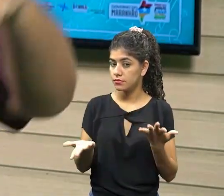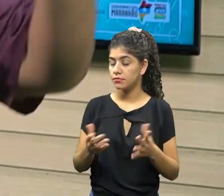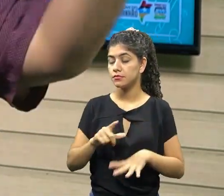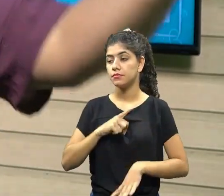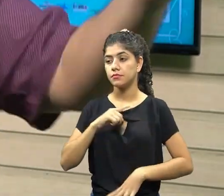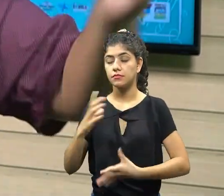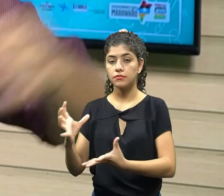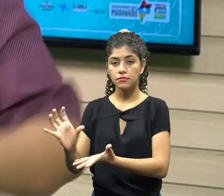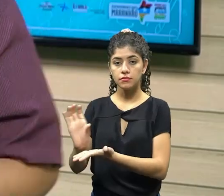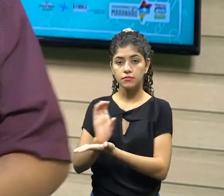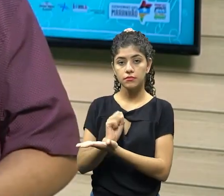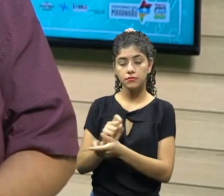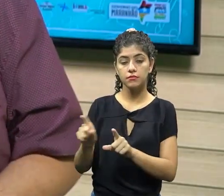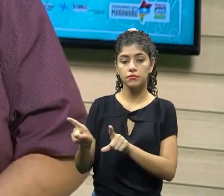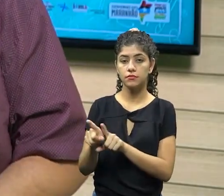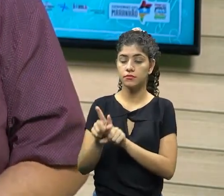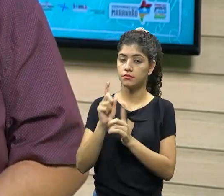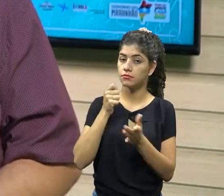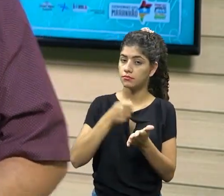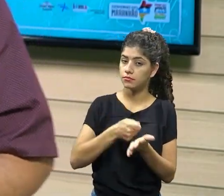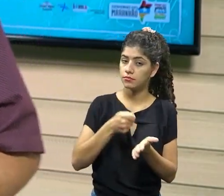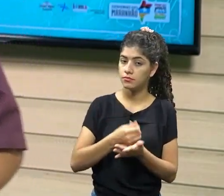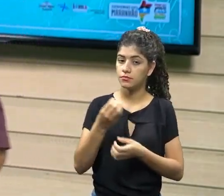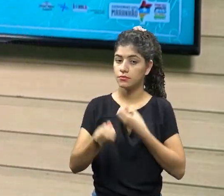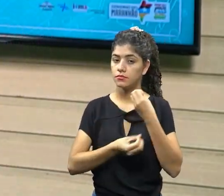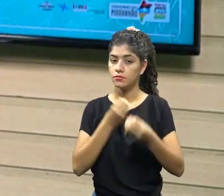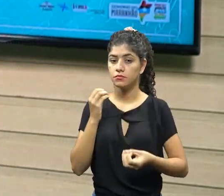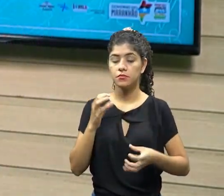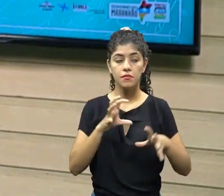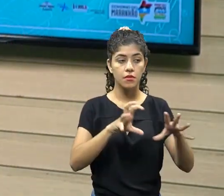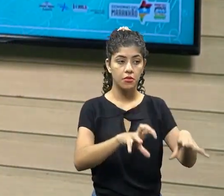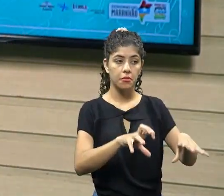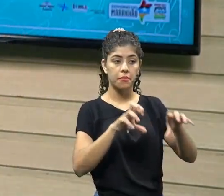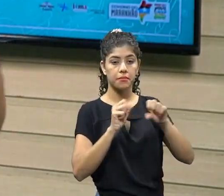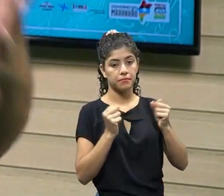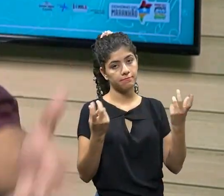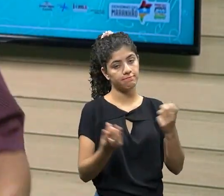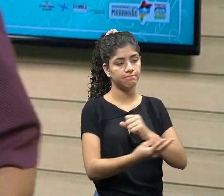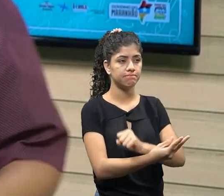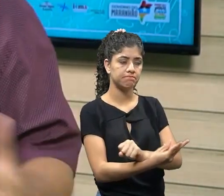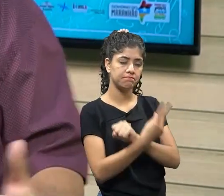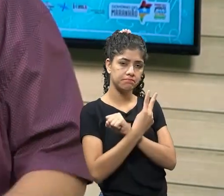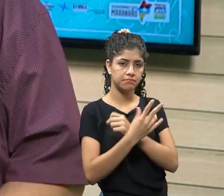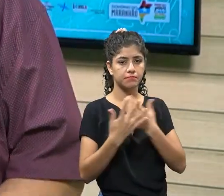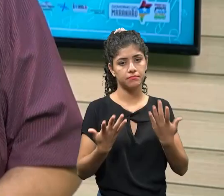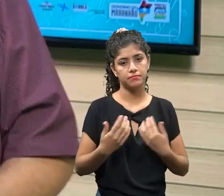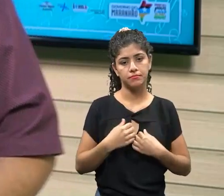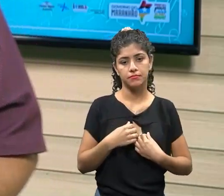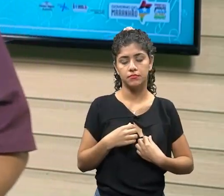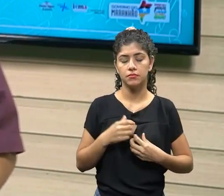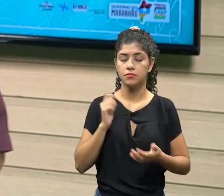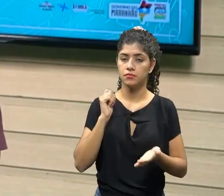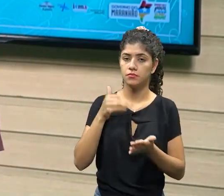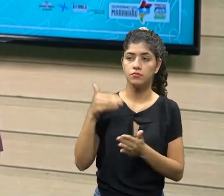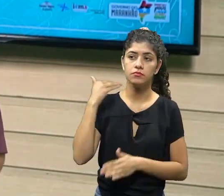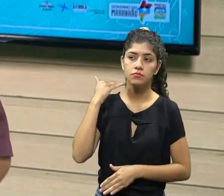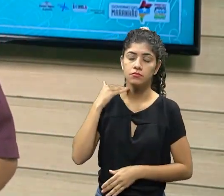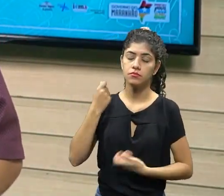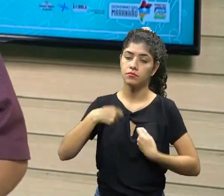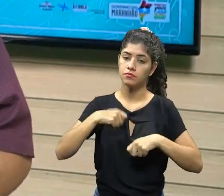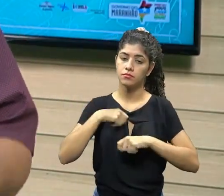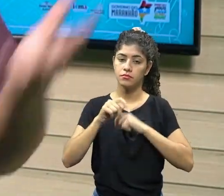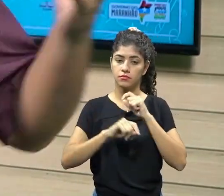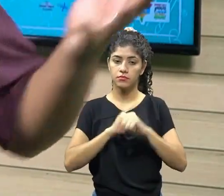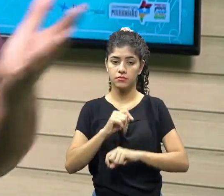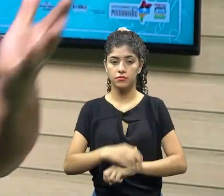eu vou pegar crédito, também eu posso pegar um financiamento. Eu vou no banco, preciso fazer investimento, eu vou no banco fazer um